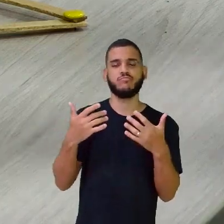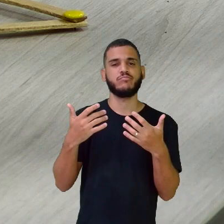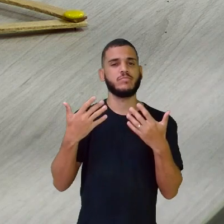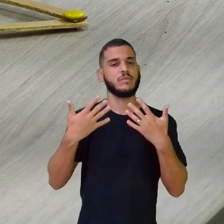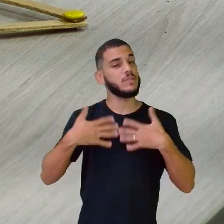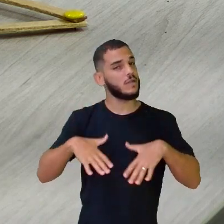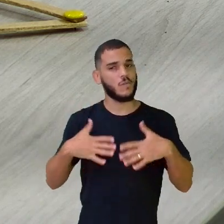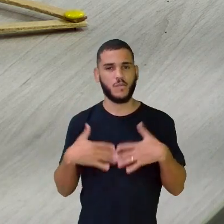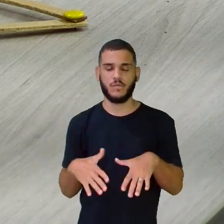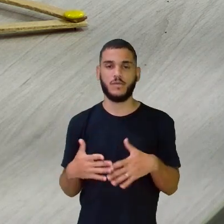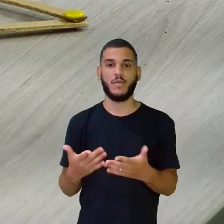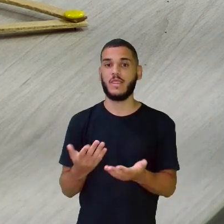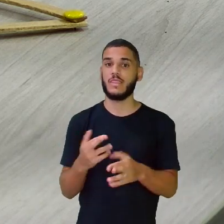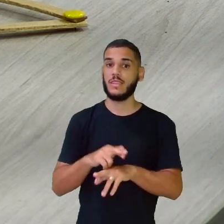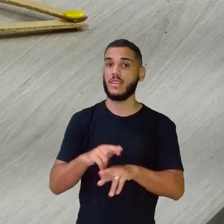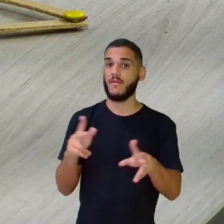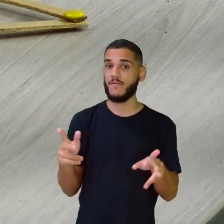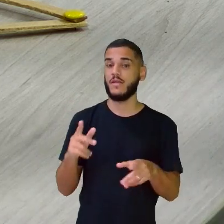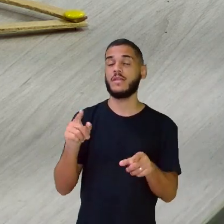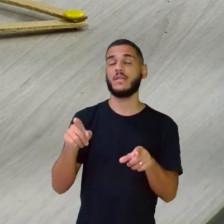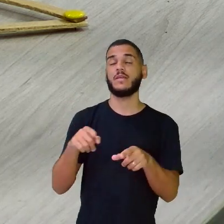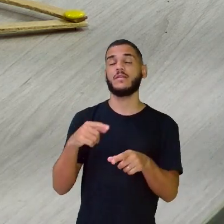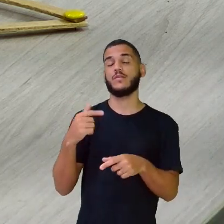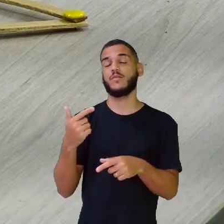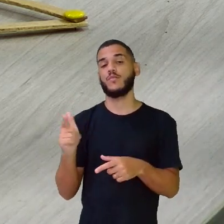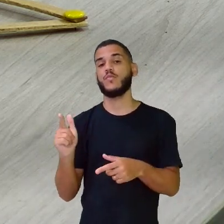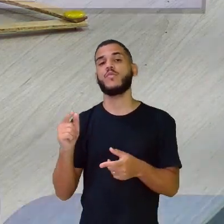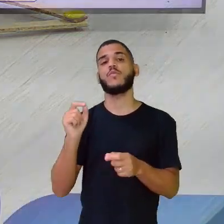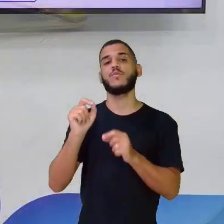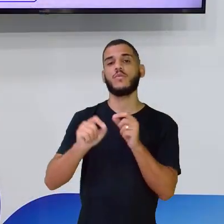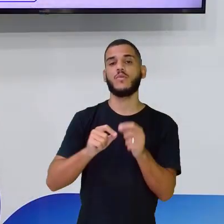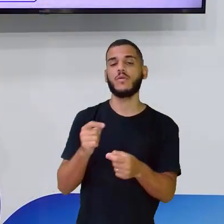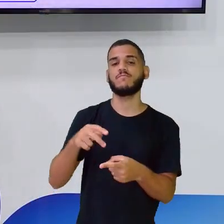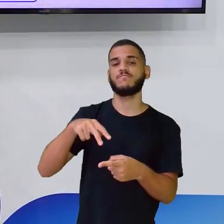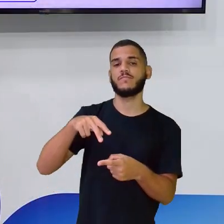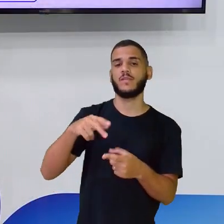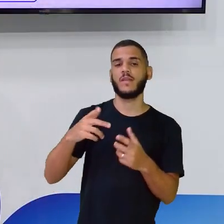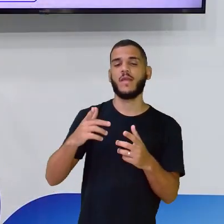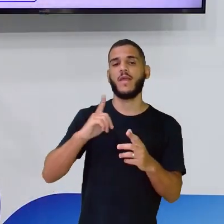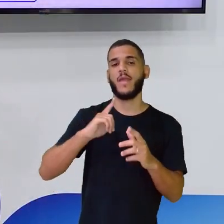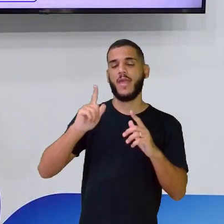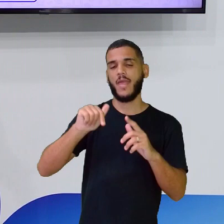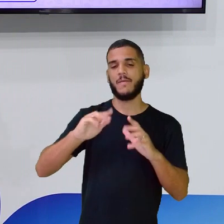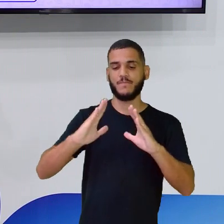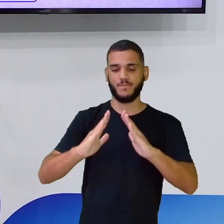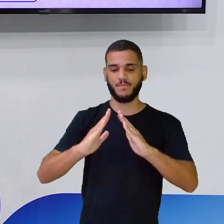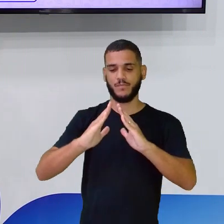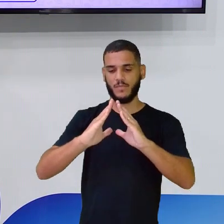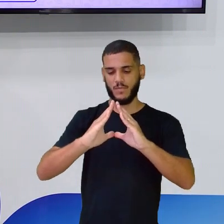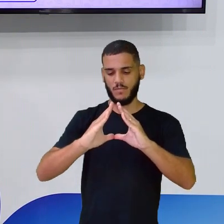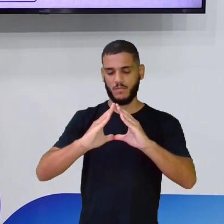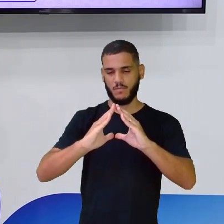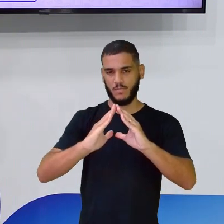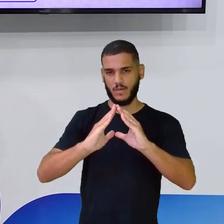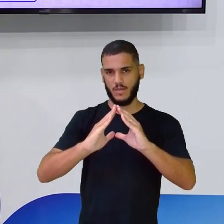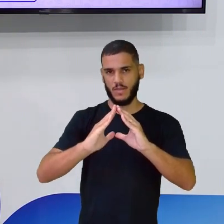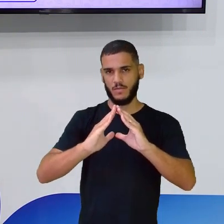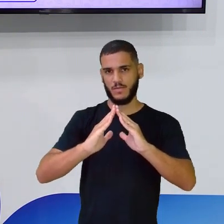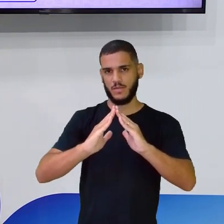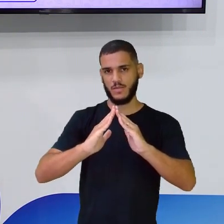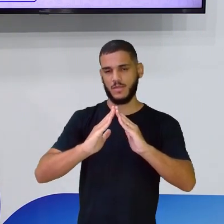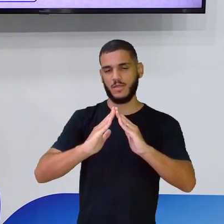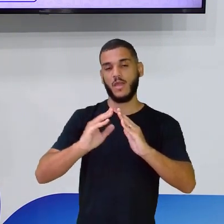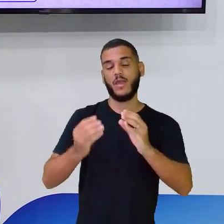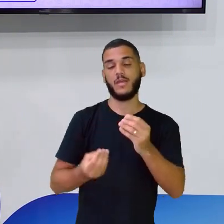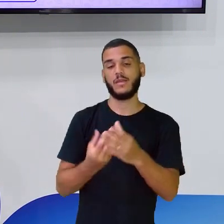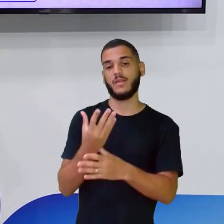desenhar ela nessa superfície. Por que eu estou falando de pirâmide? Porque as pirâmides, elas são formadas por